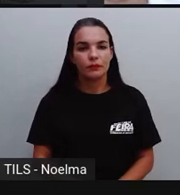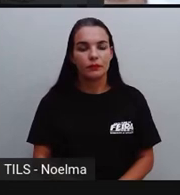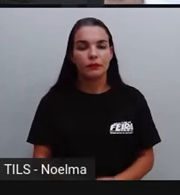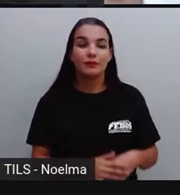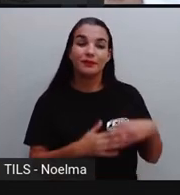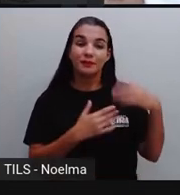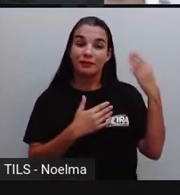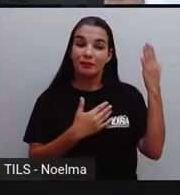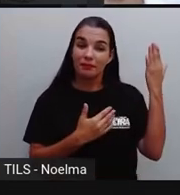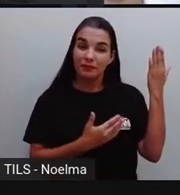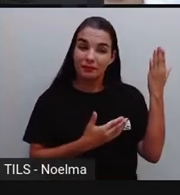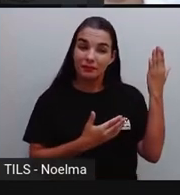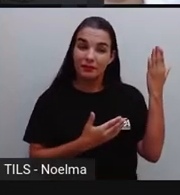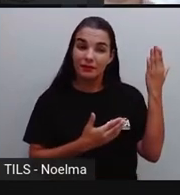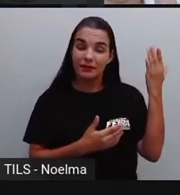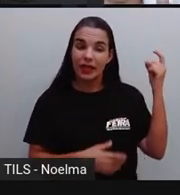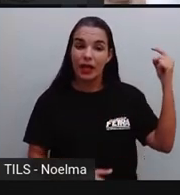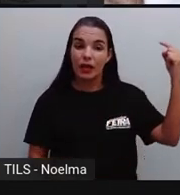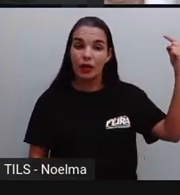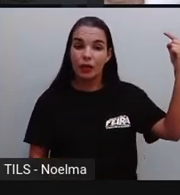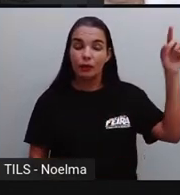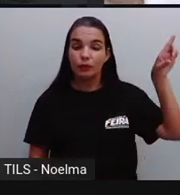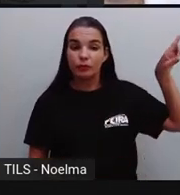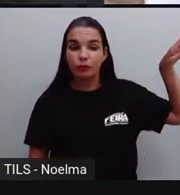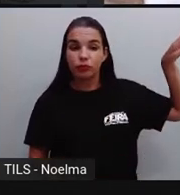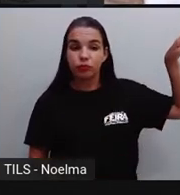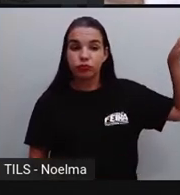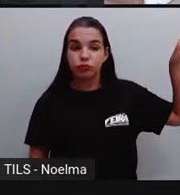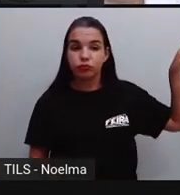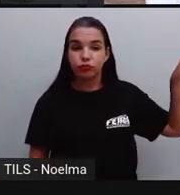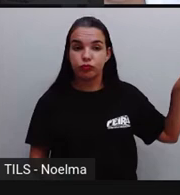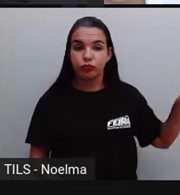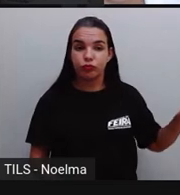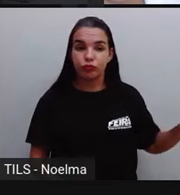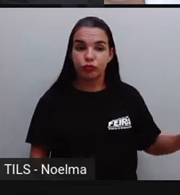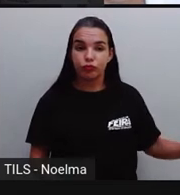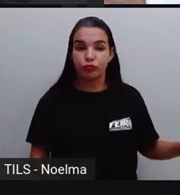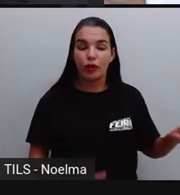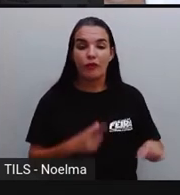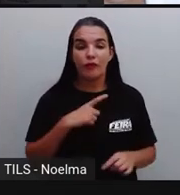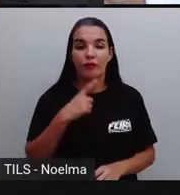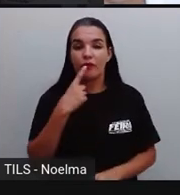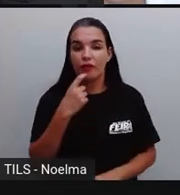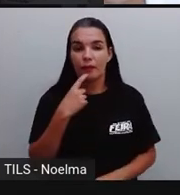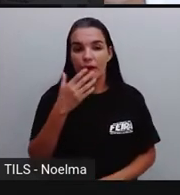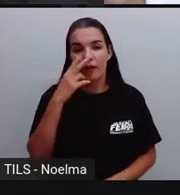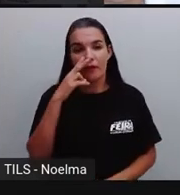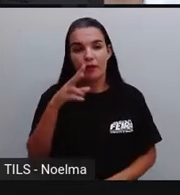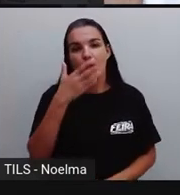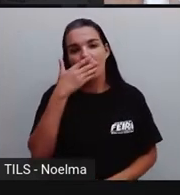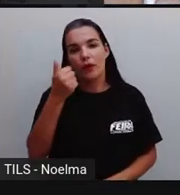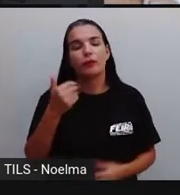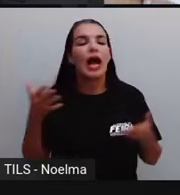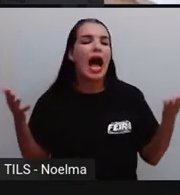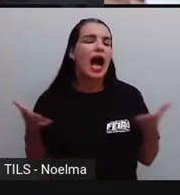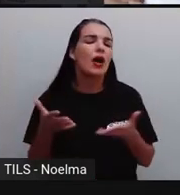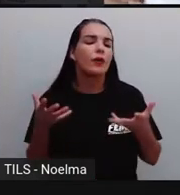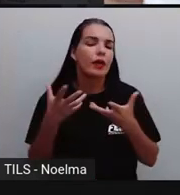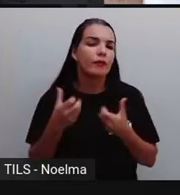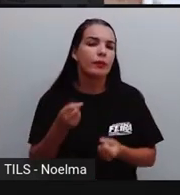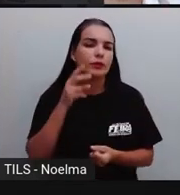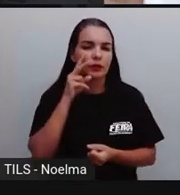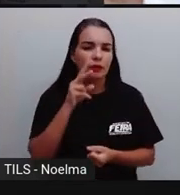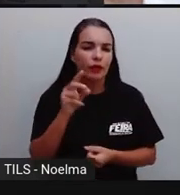Olha lá, a pró aqui até colocou, ó, o si de vermelho para o segundo ano visualizar melhor. Agora, vamos